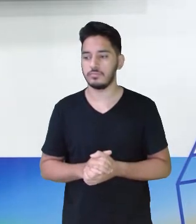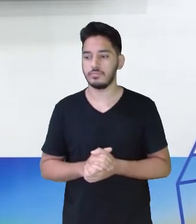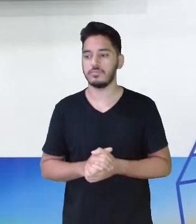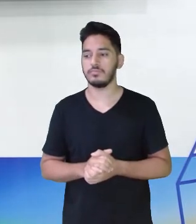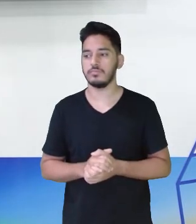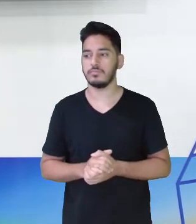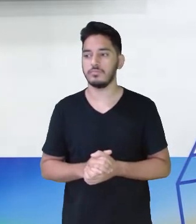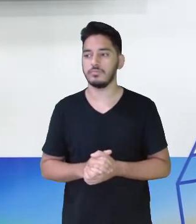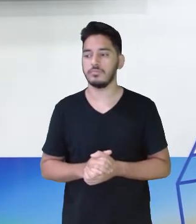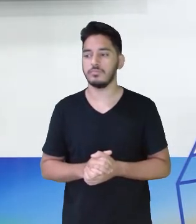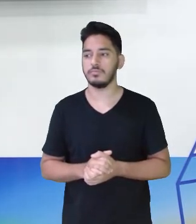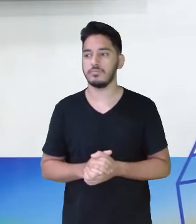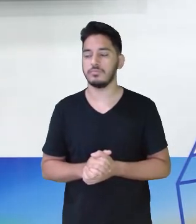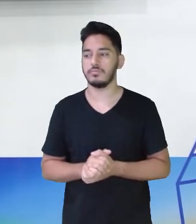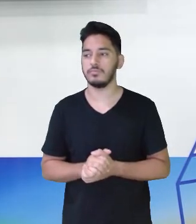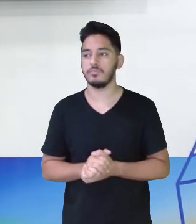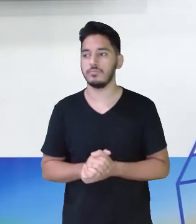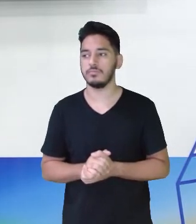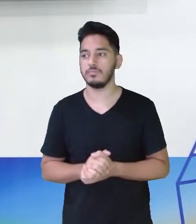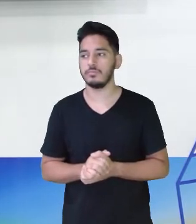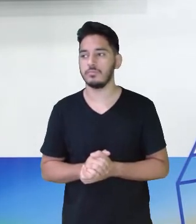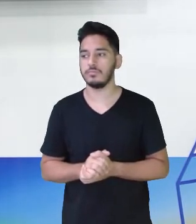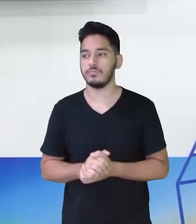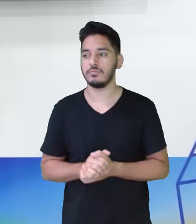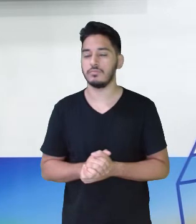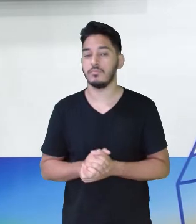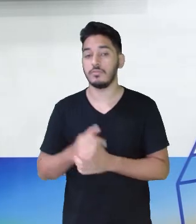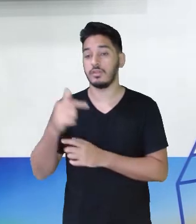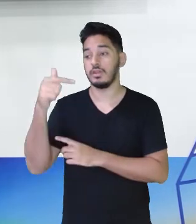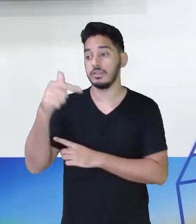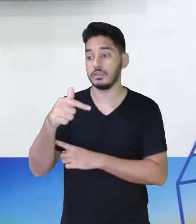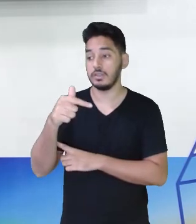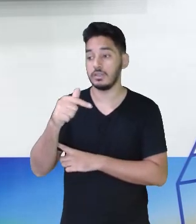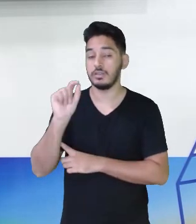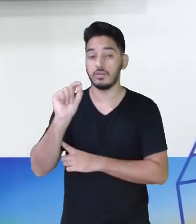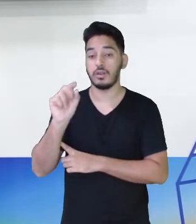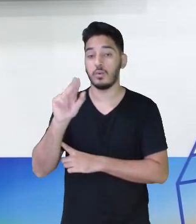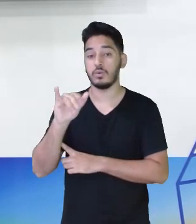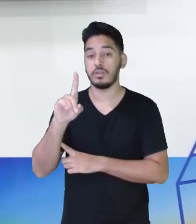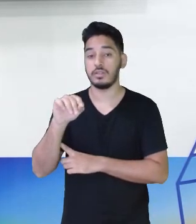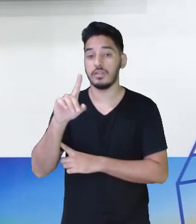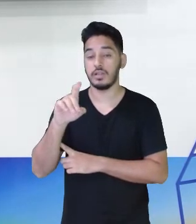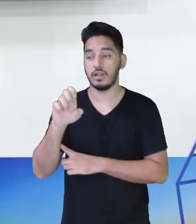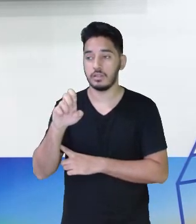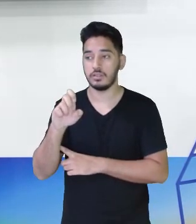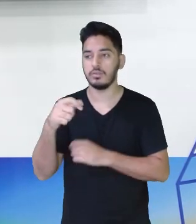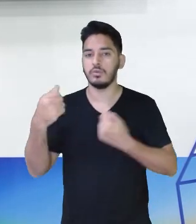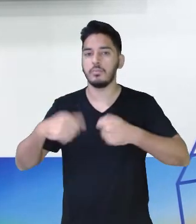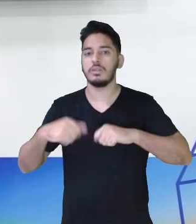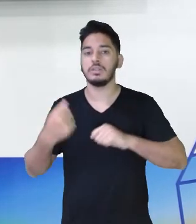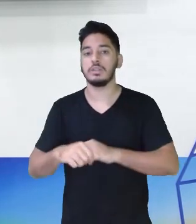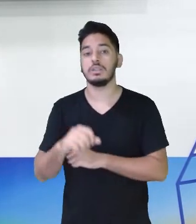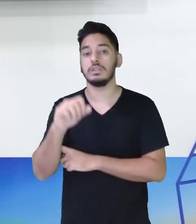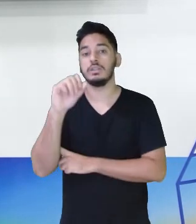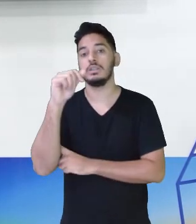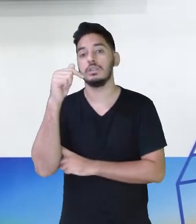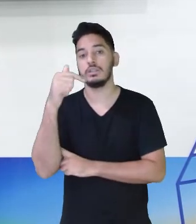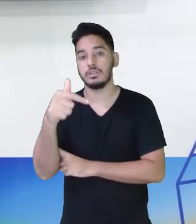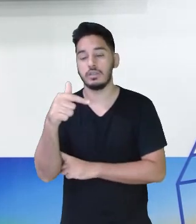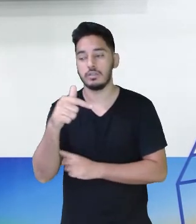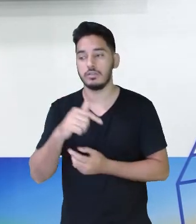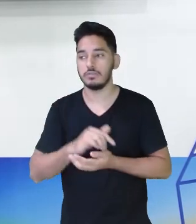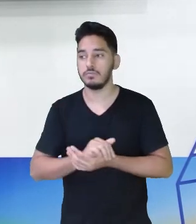precisar desse cubo. 7. Ele está na minha classe da unidade, então eu preciso de 7